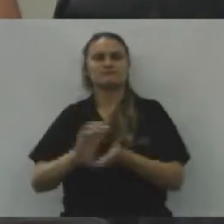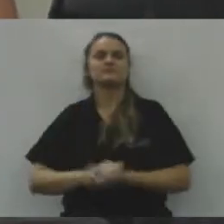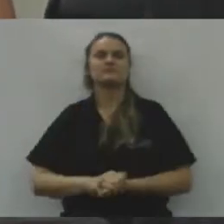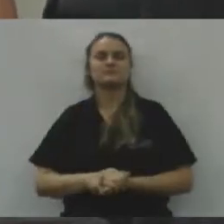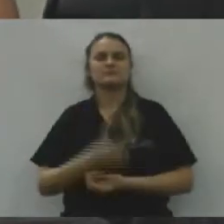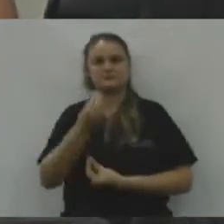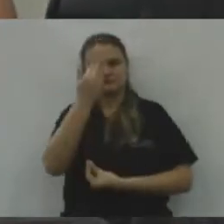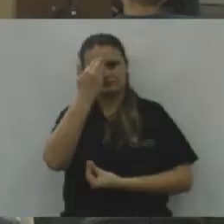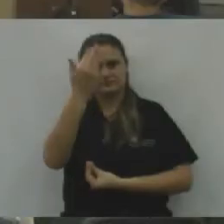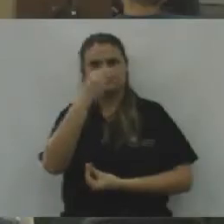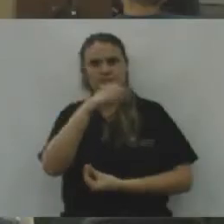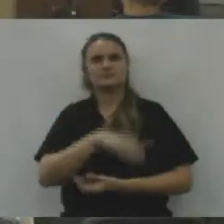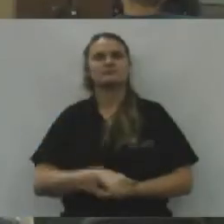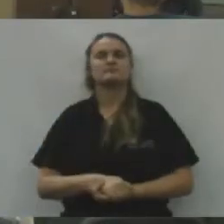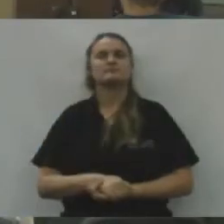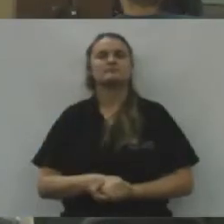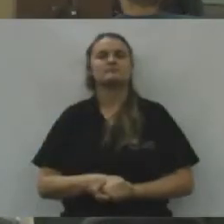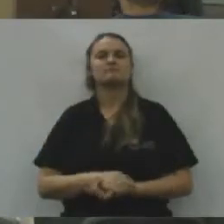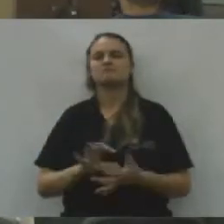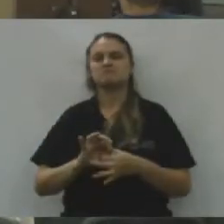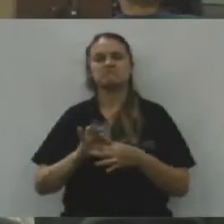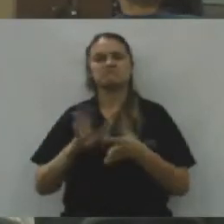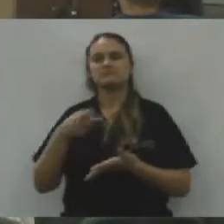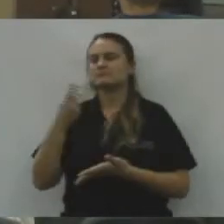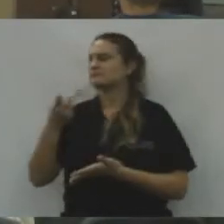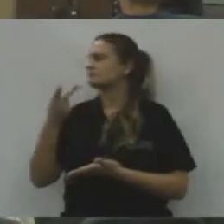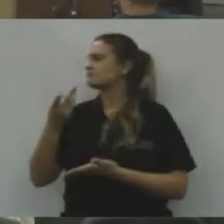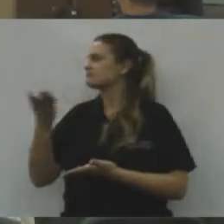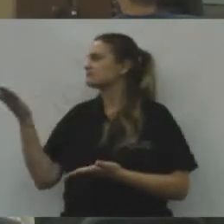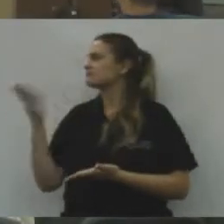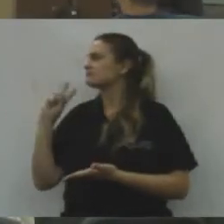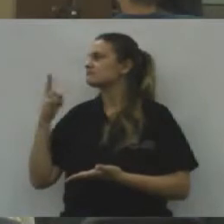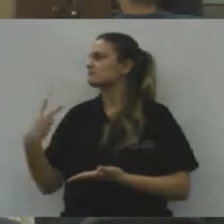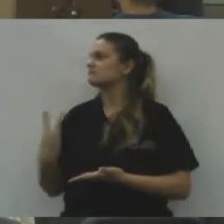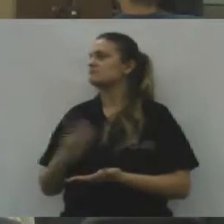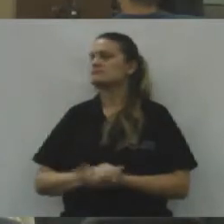noite. Continua livre a palavra, senhores vereadores.